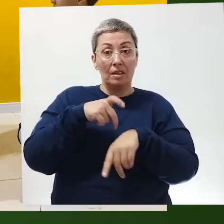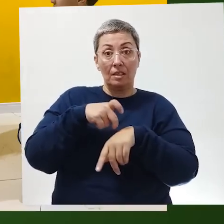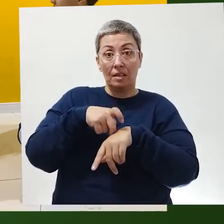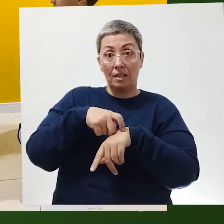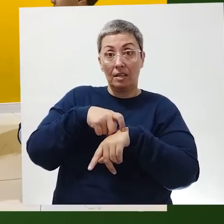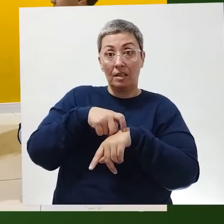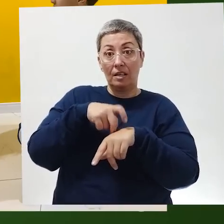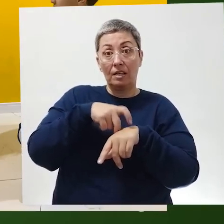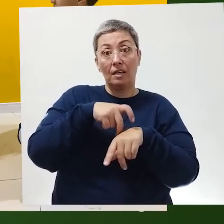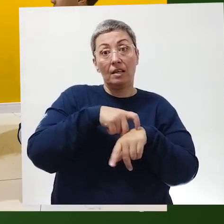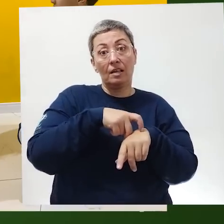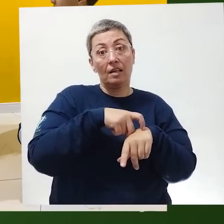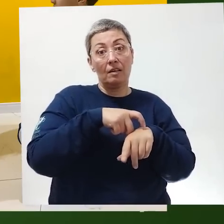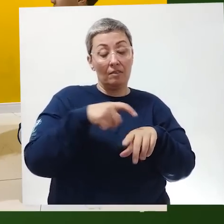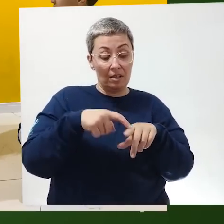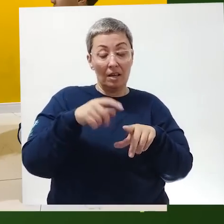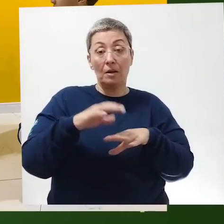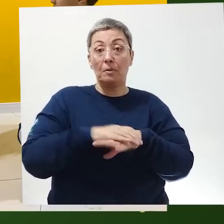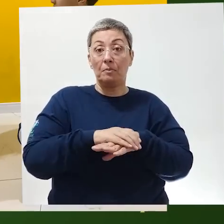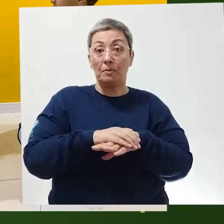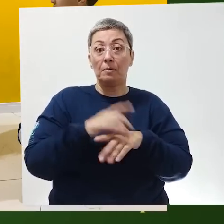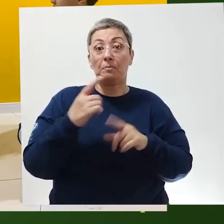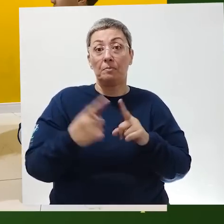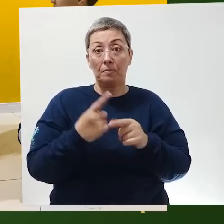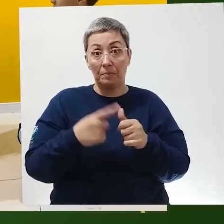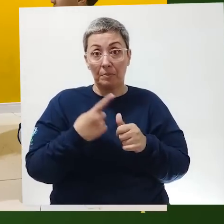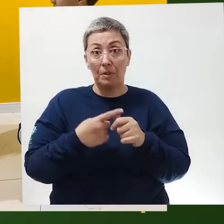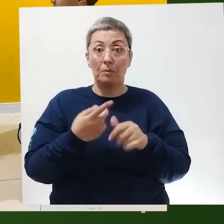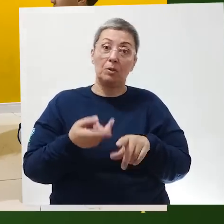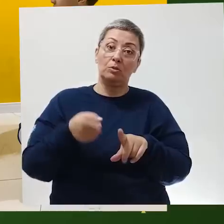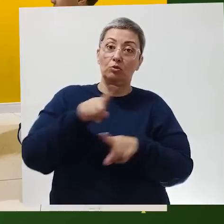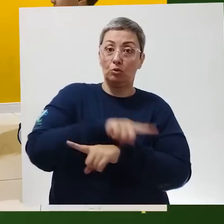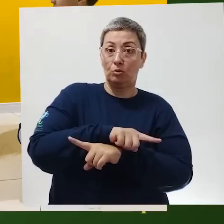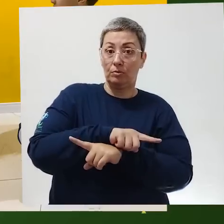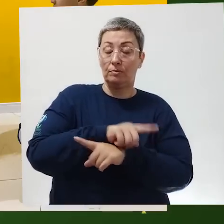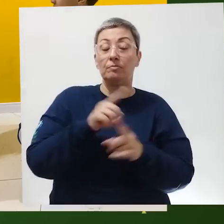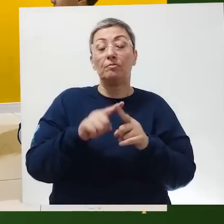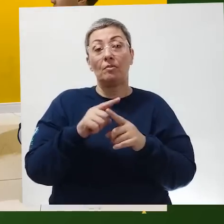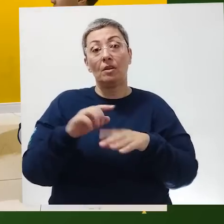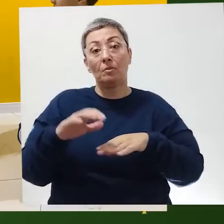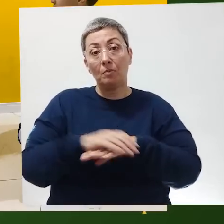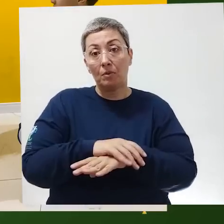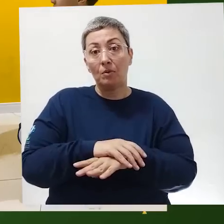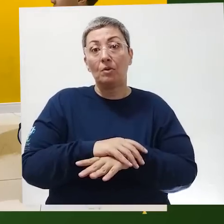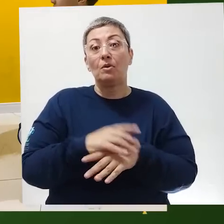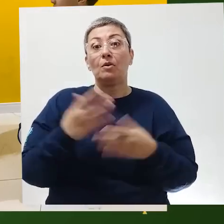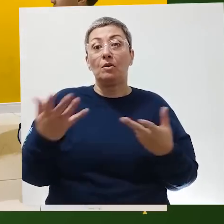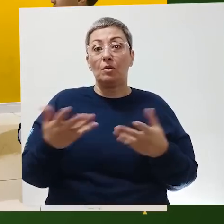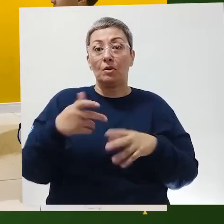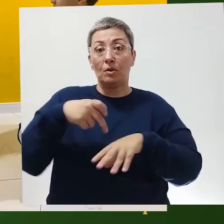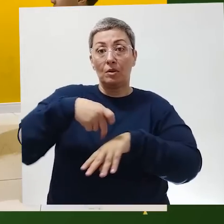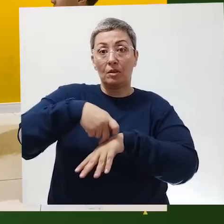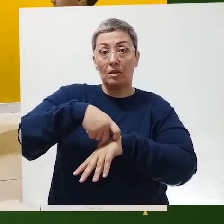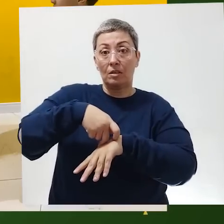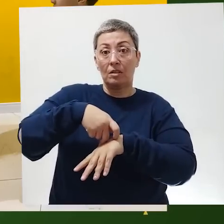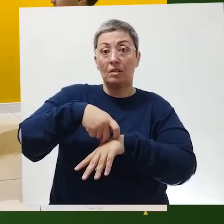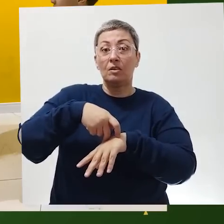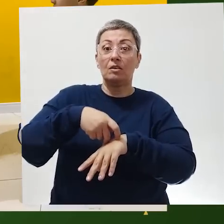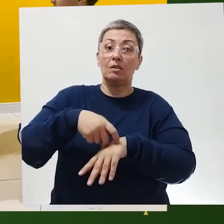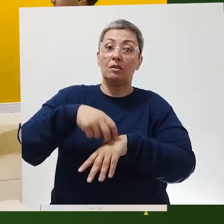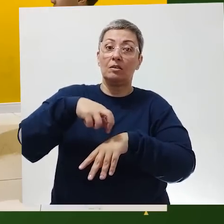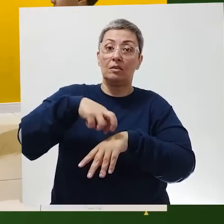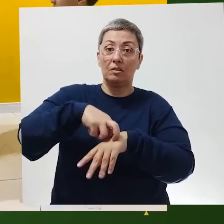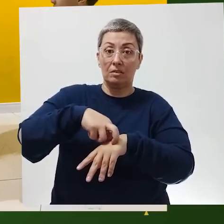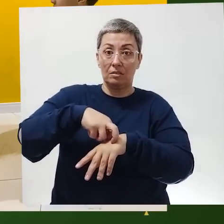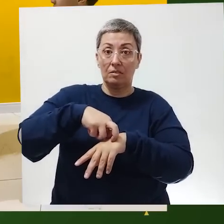dobra é o que ela vai colocar o tênis primeiro, e depois ela troca. Colocou o tênis, esse joelho dobra e o